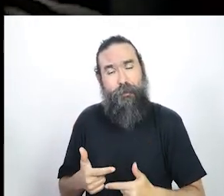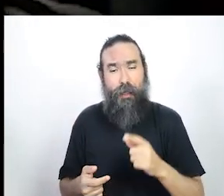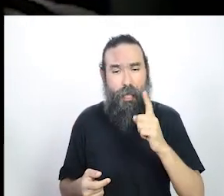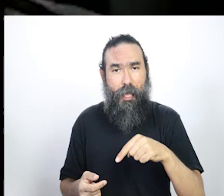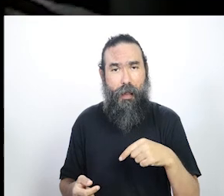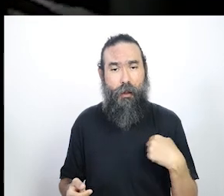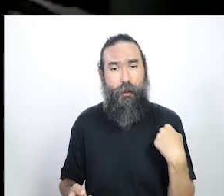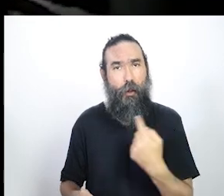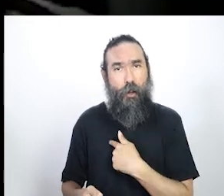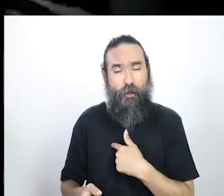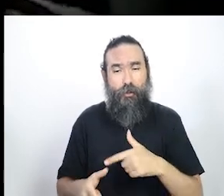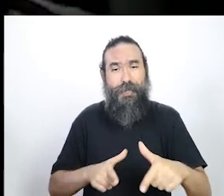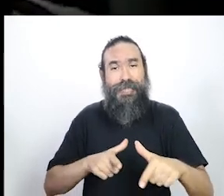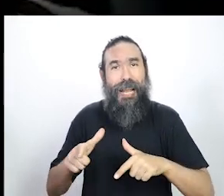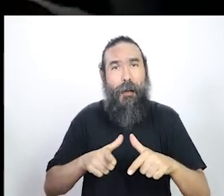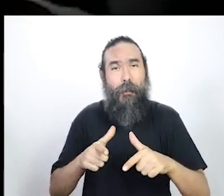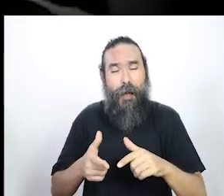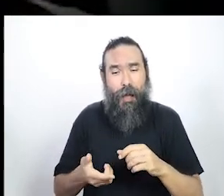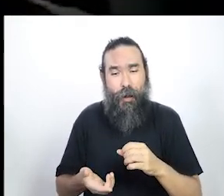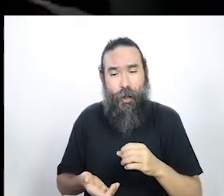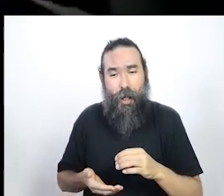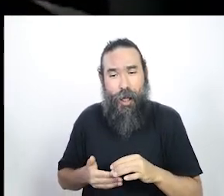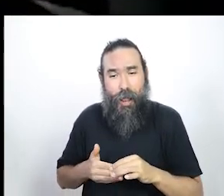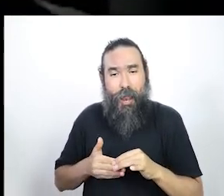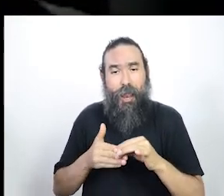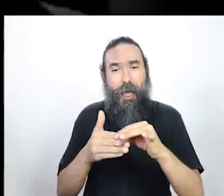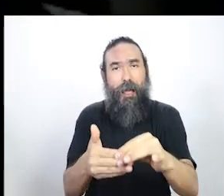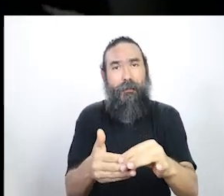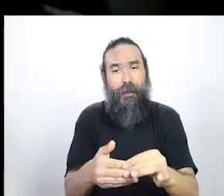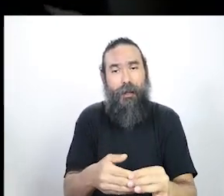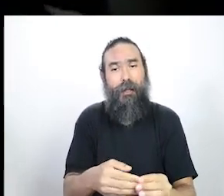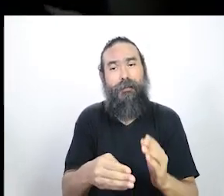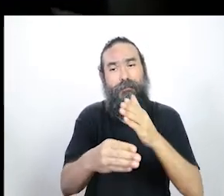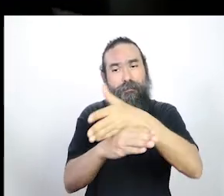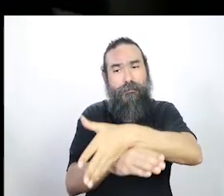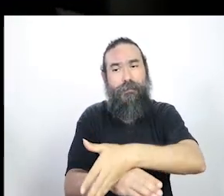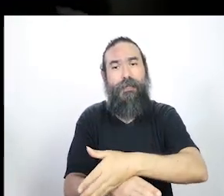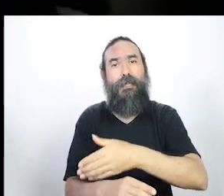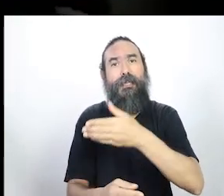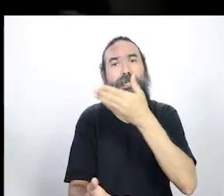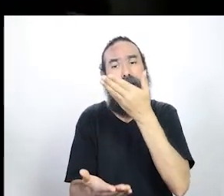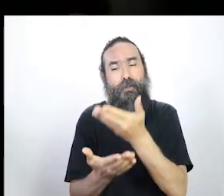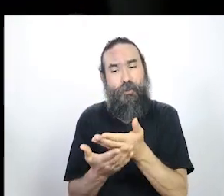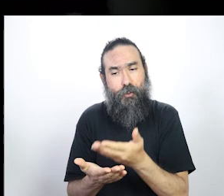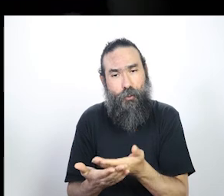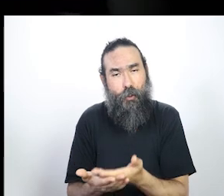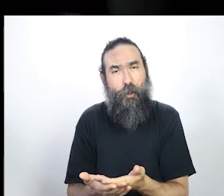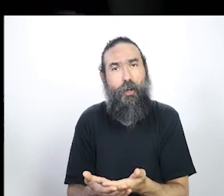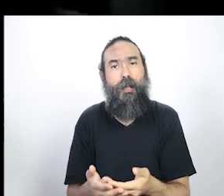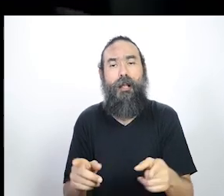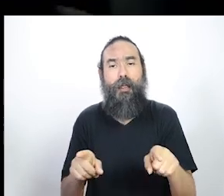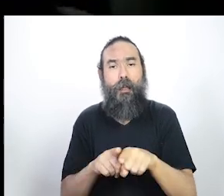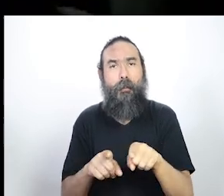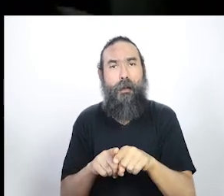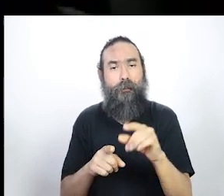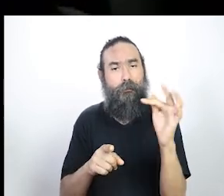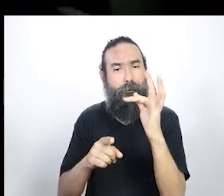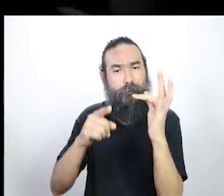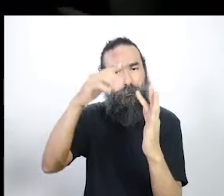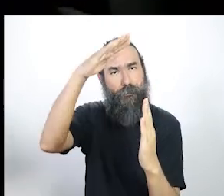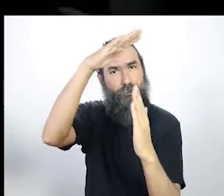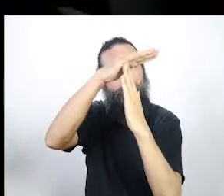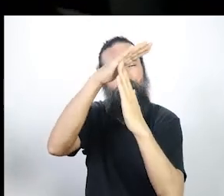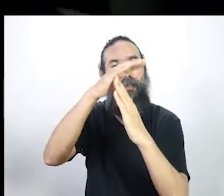está se transformando em um grande trabalho dentro das escolas, dentro das universidades.